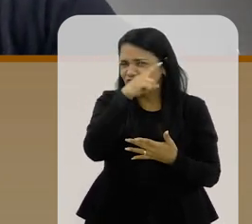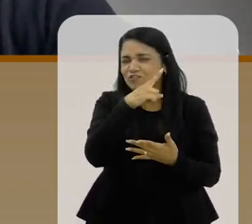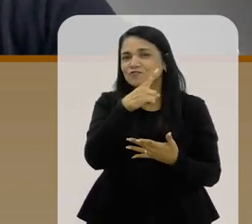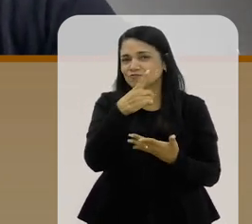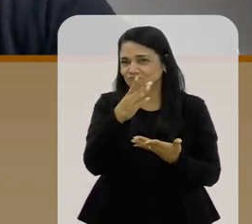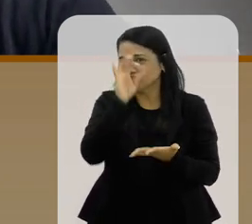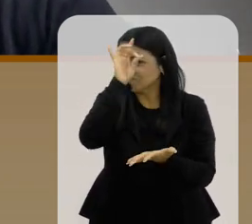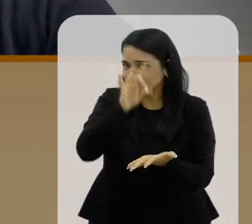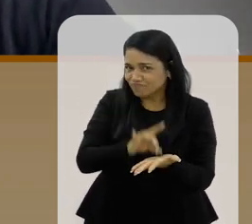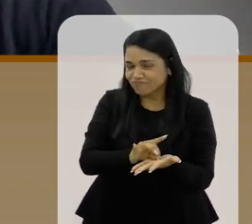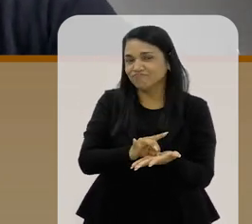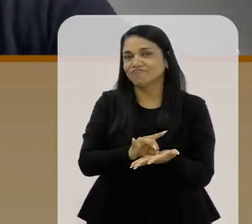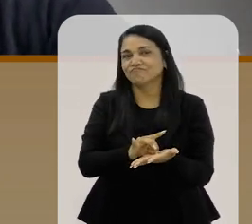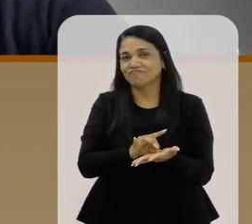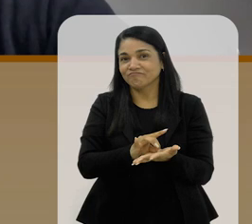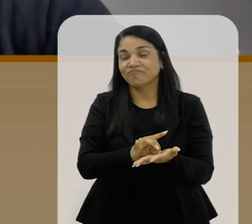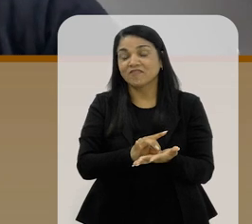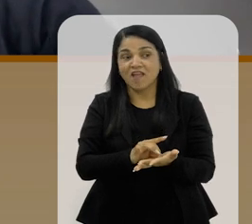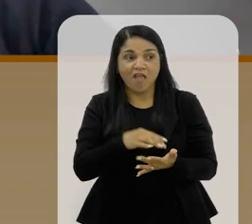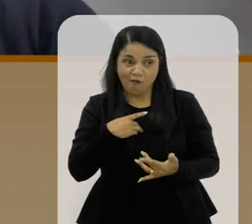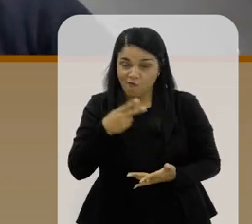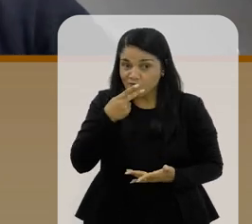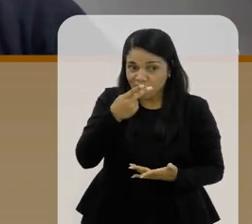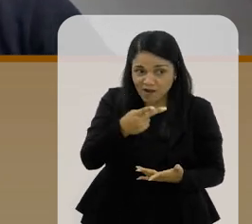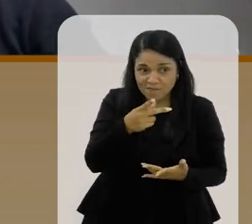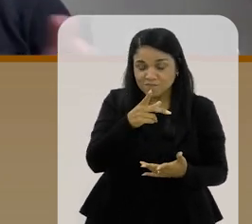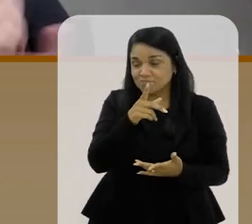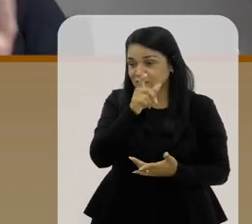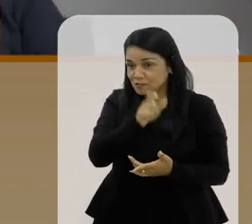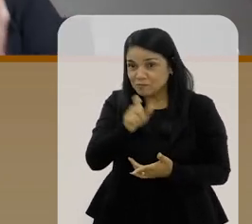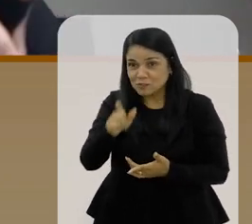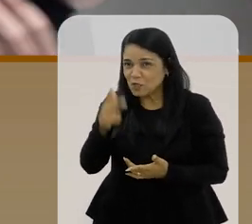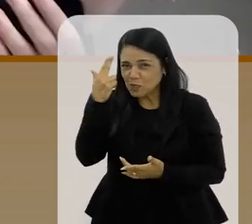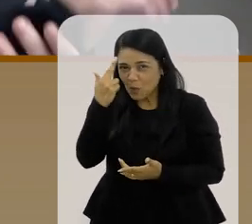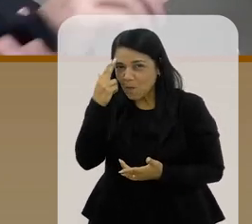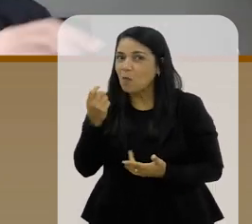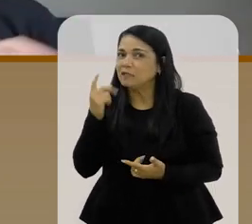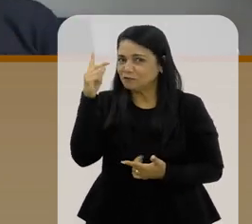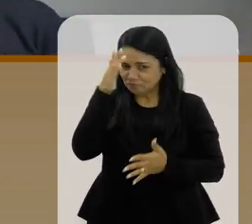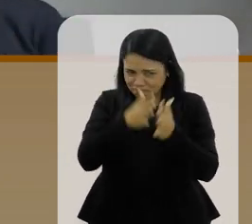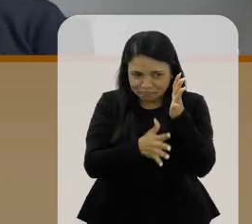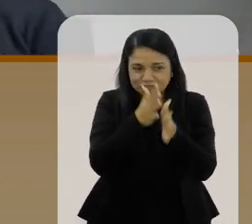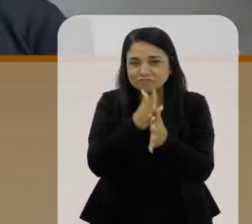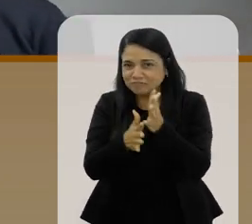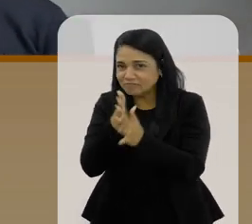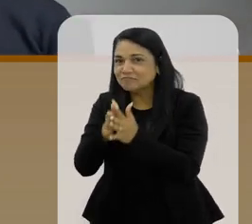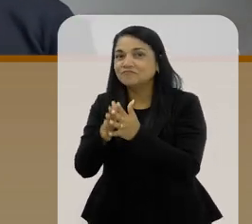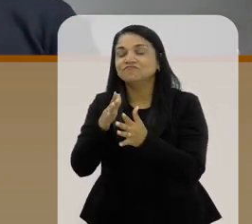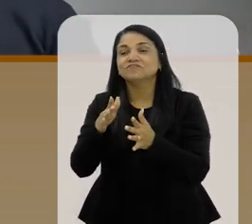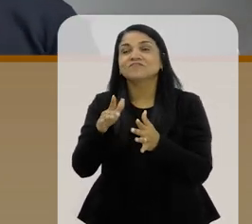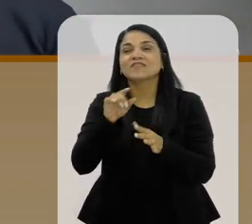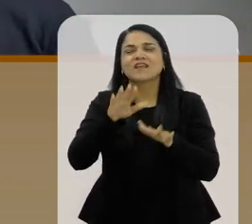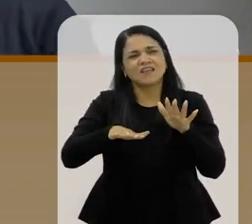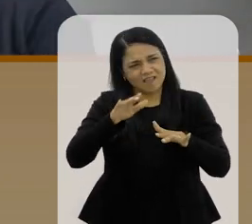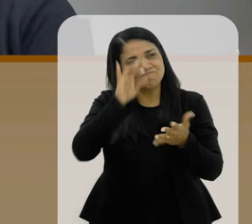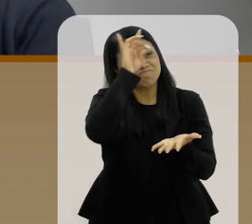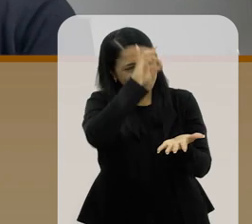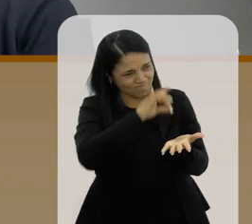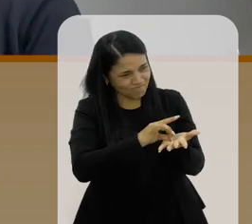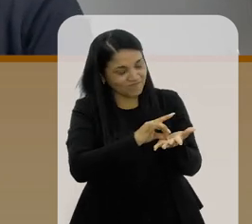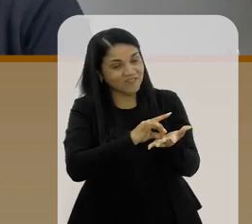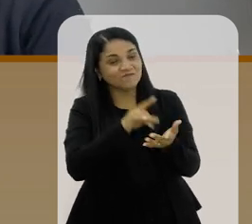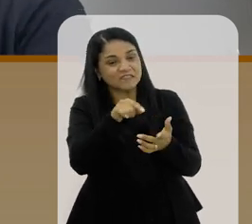explicadas. Isso é fato. Traduzir Há tanto. isso para os leigos é mais complicado, né? Traduzir. São coisas que realmente as coisas que